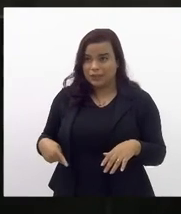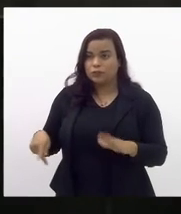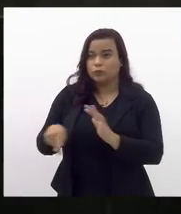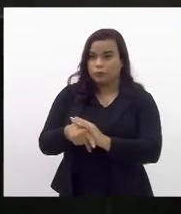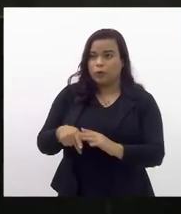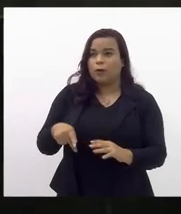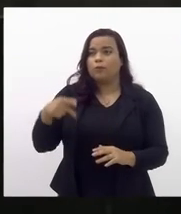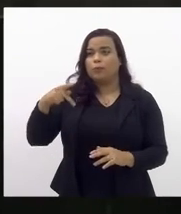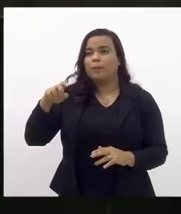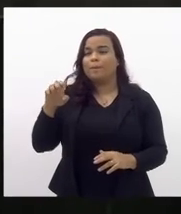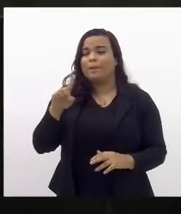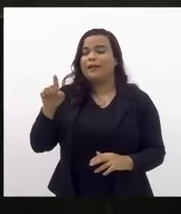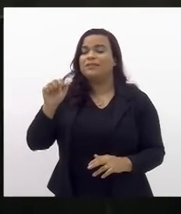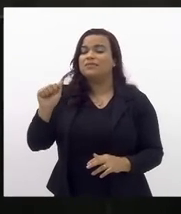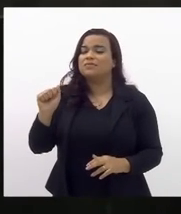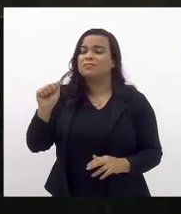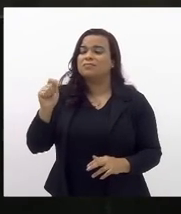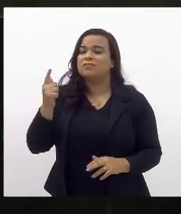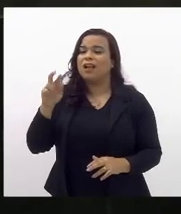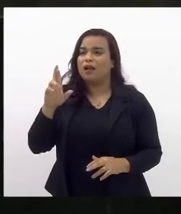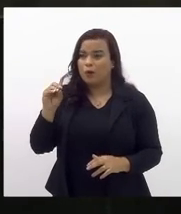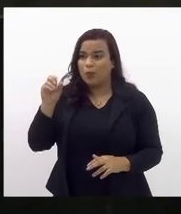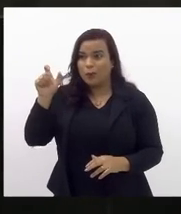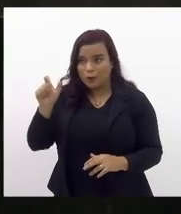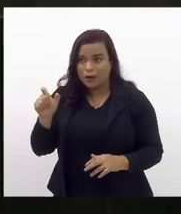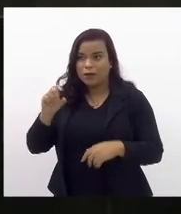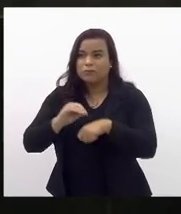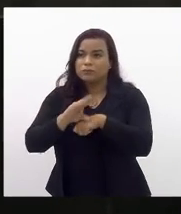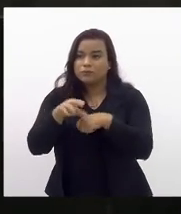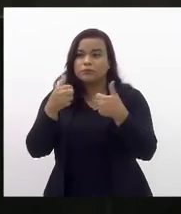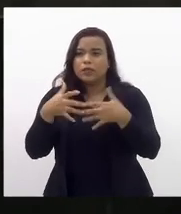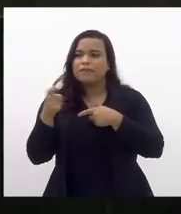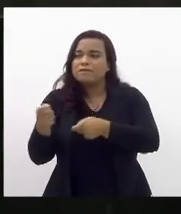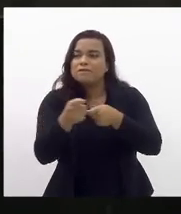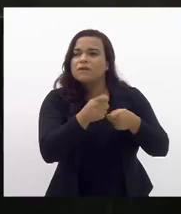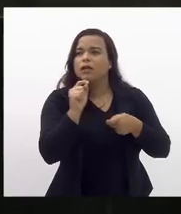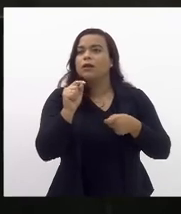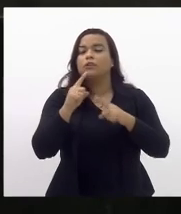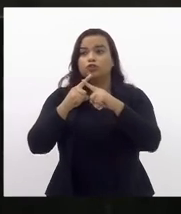primorosa, ele nos provocou, Marta, com o seguinte desafio. Olha,